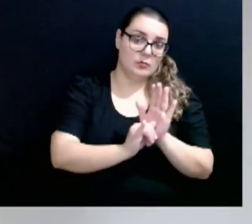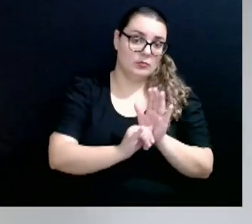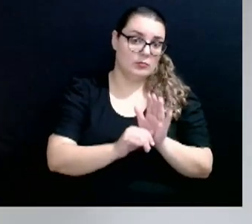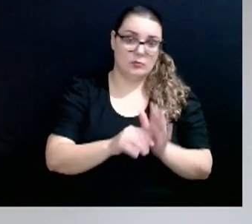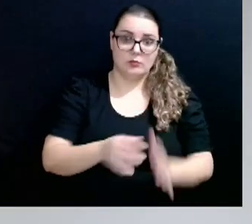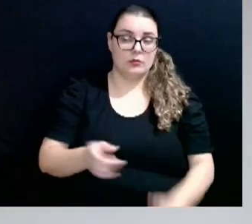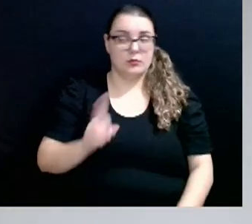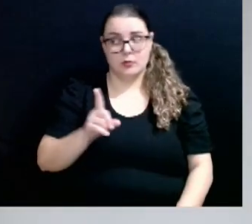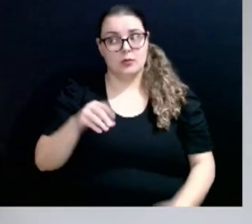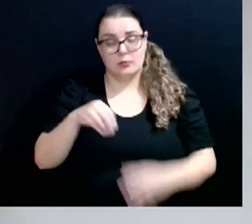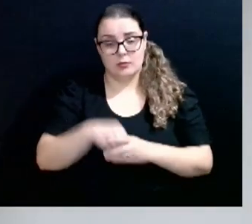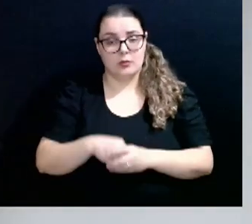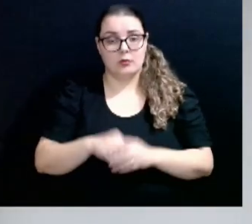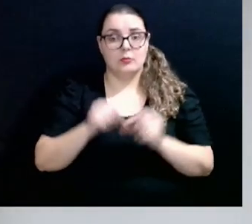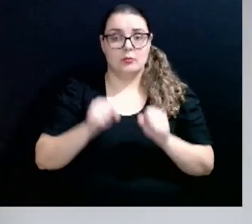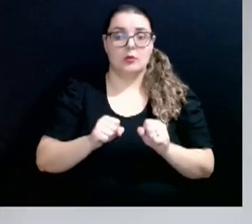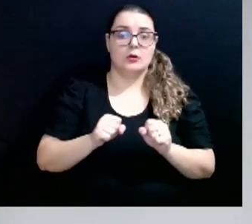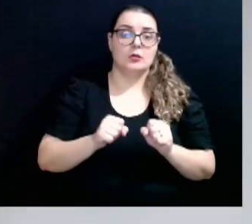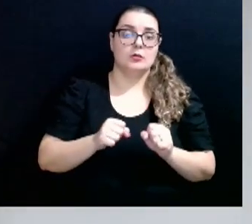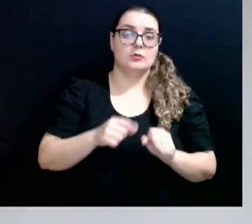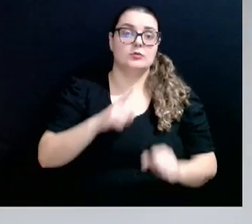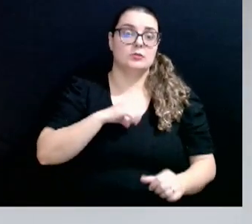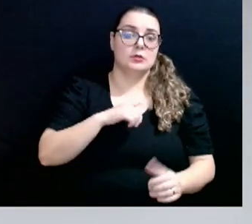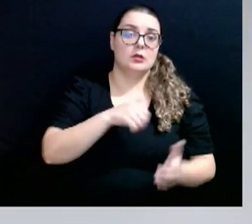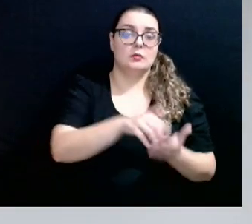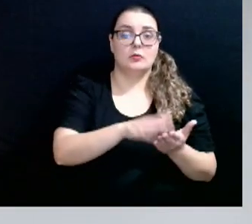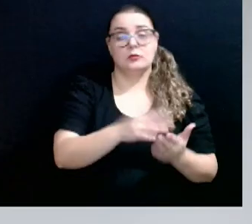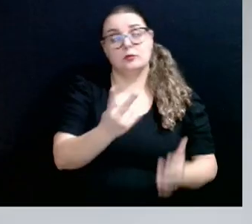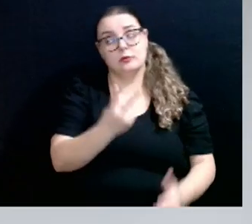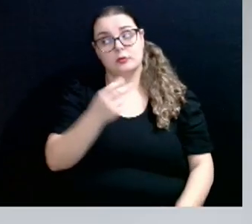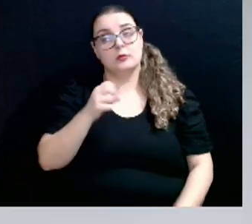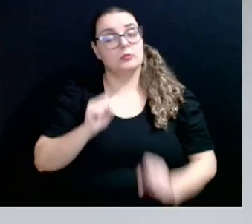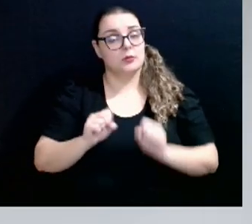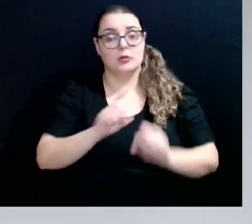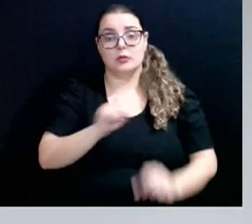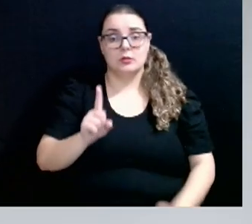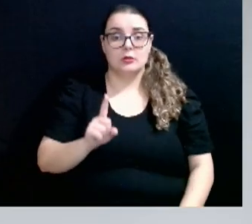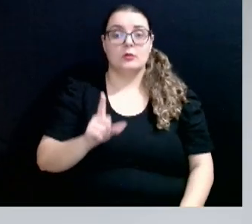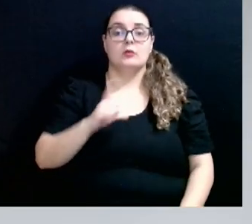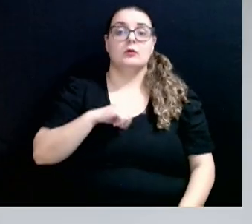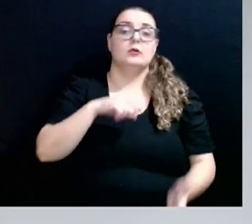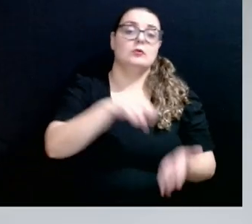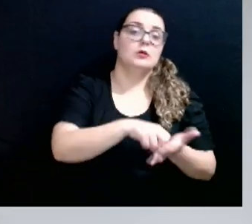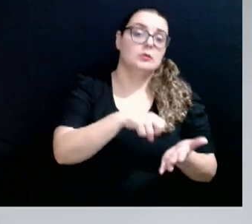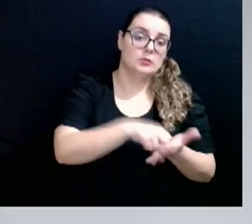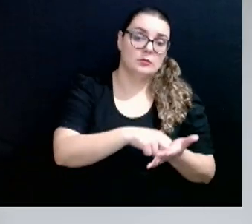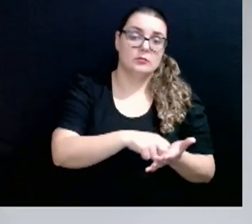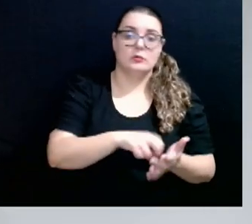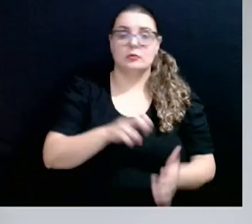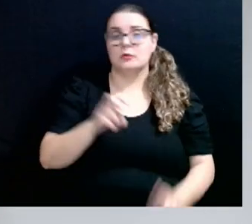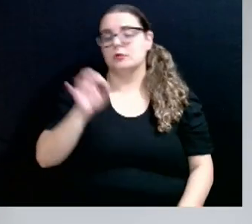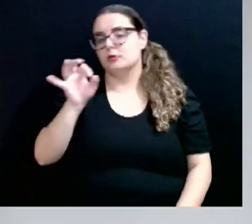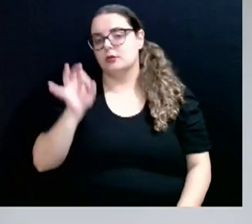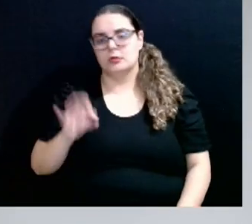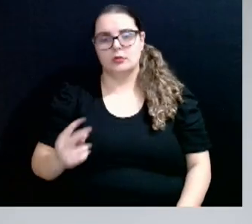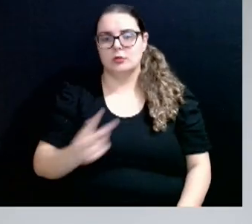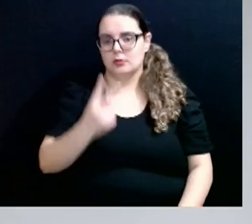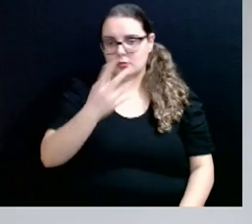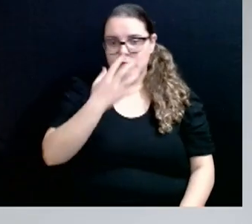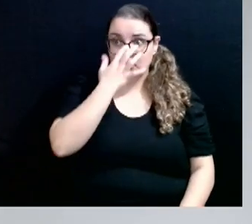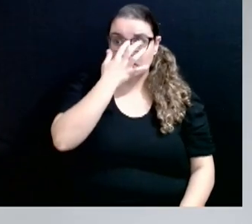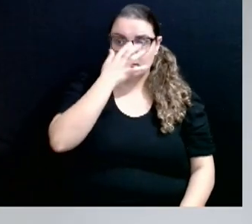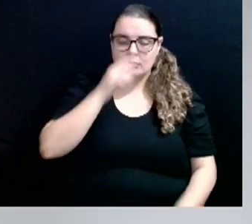ser que esteja, mas muitas vezes não está, então o juiz pode dizer, olha, você vai ter uma penalidade de 5% do valor do lote com a